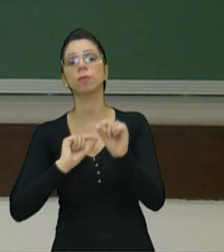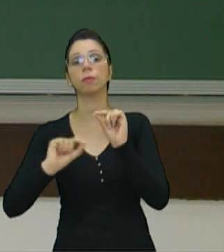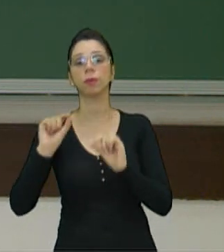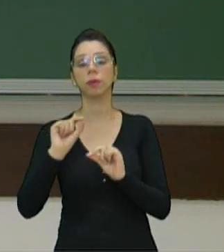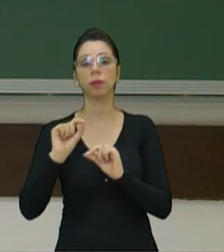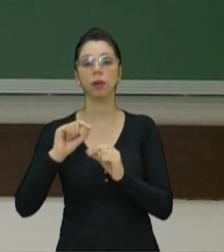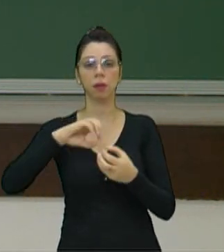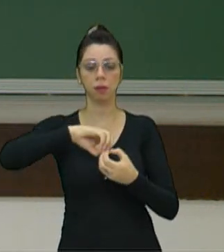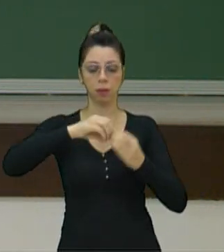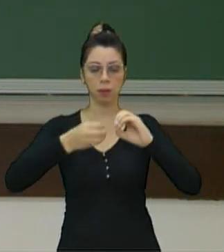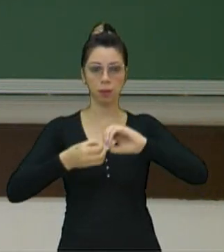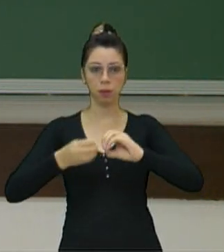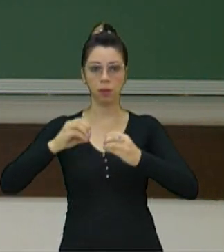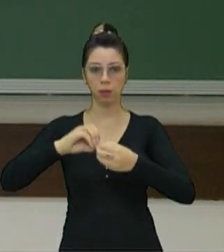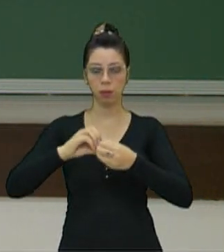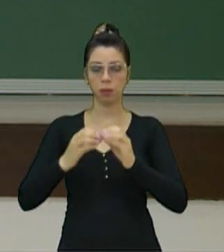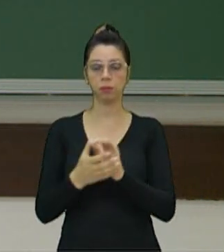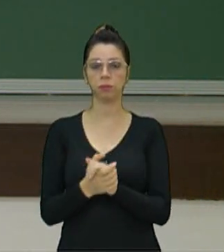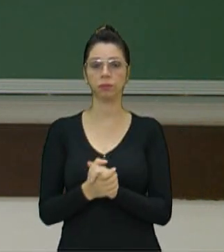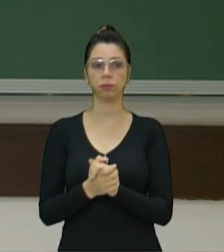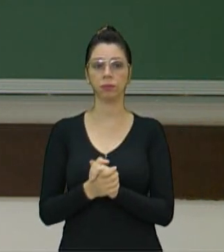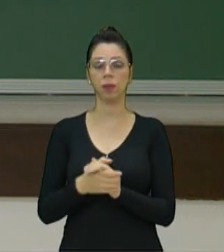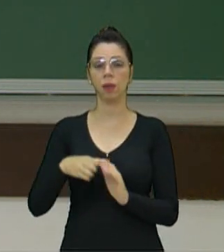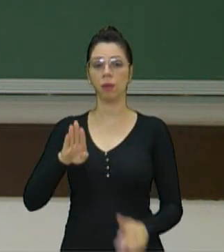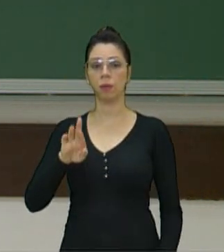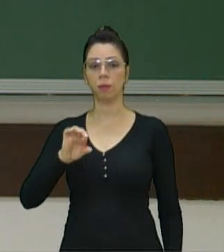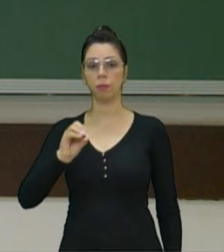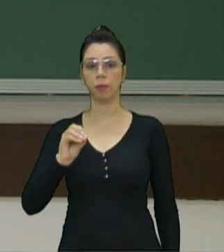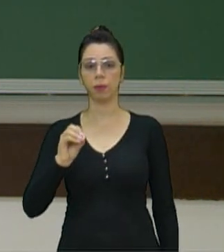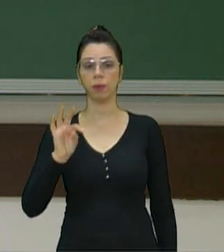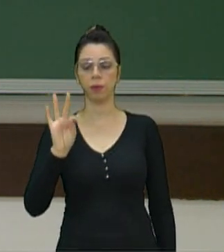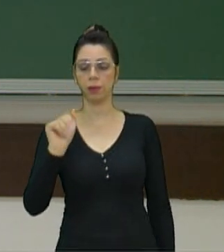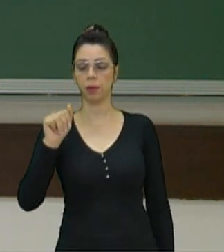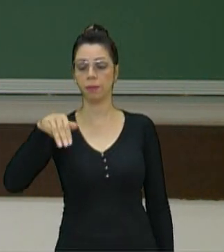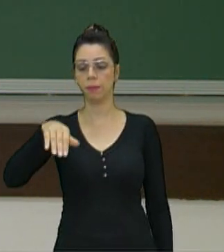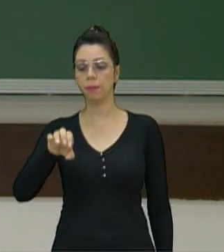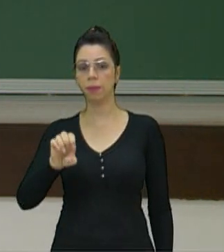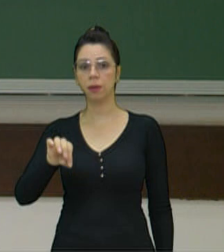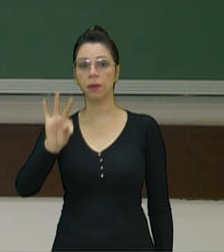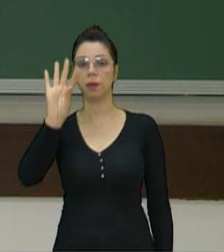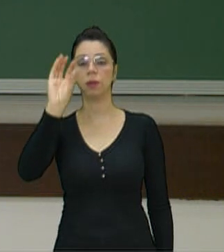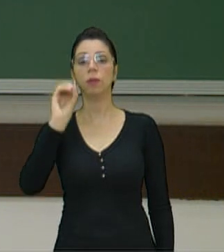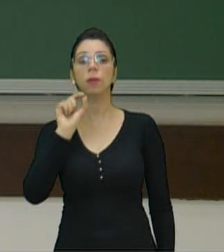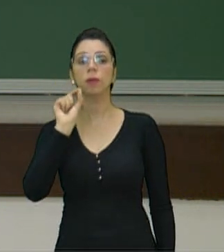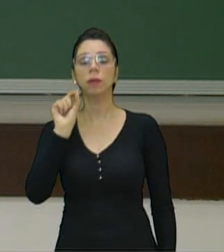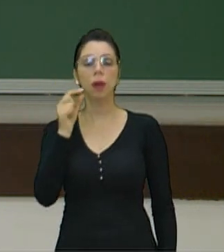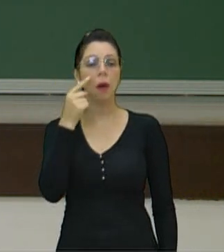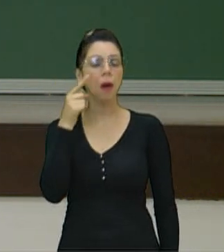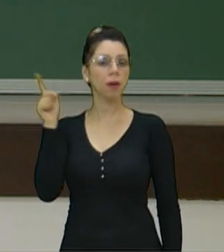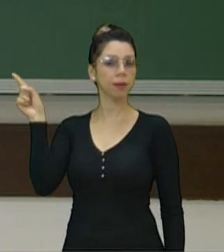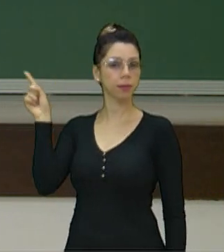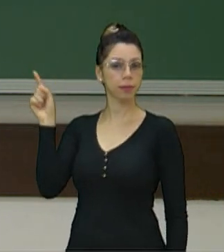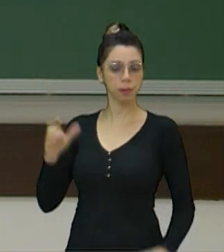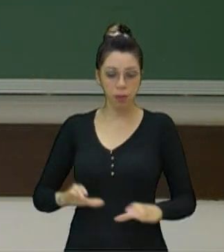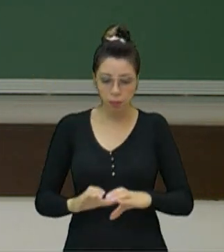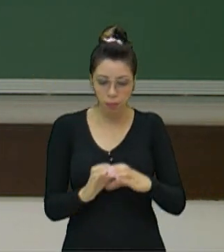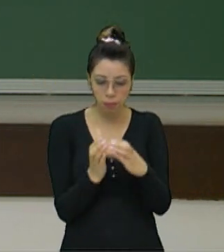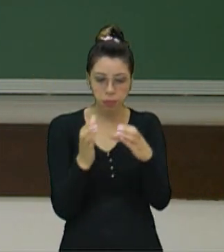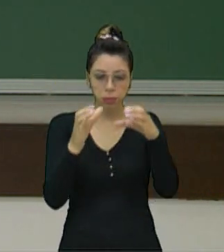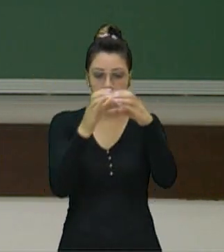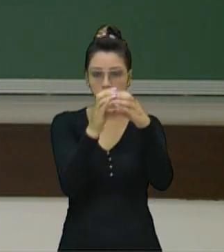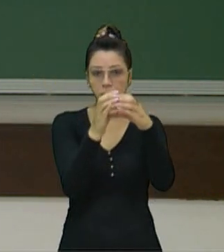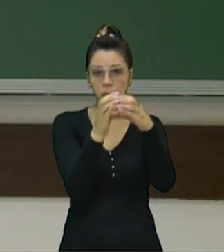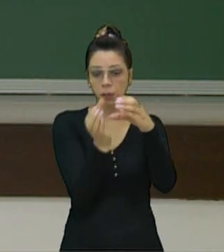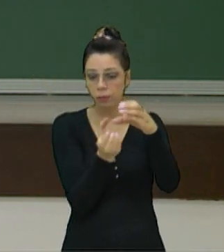assexuada é o brotamento. No brotamento, o indivíduo vai formar brotos, como aparece aqui, um pequeno broto lateral que vai se formando, né, a